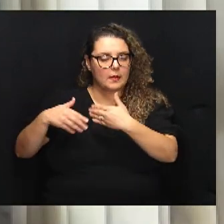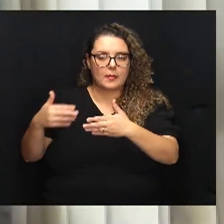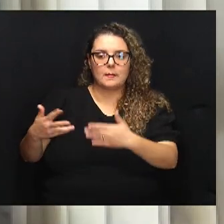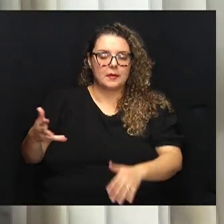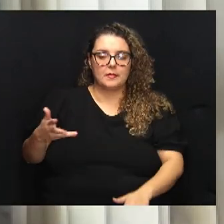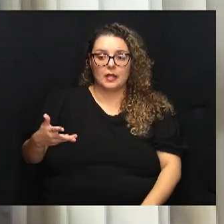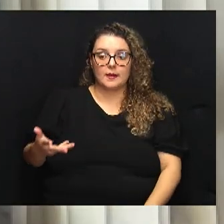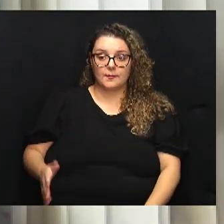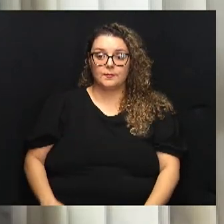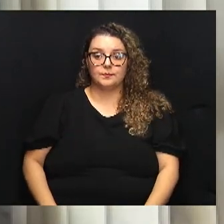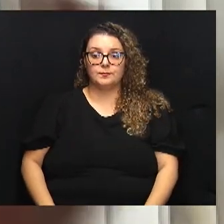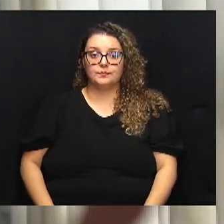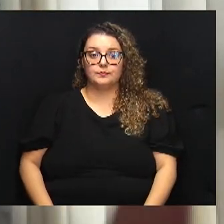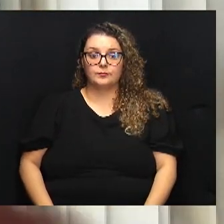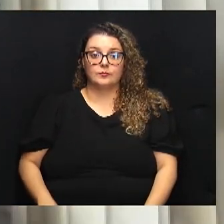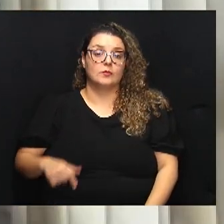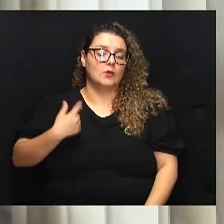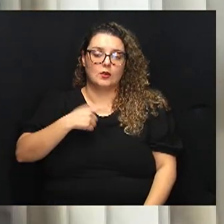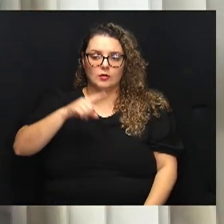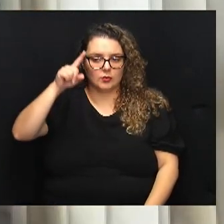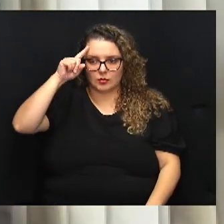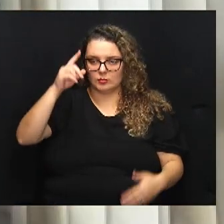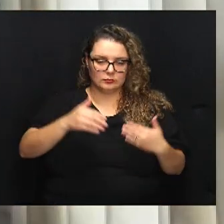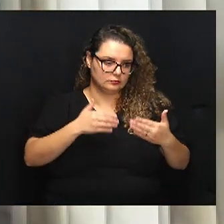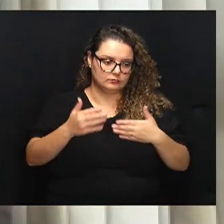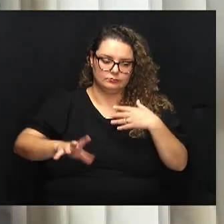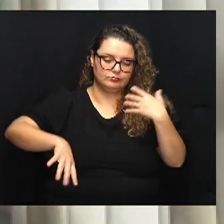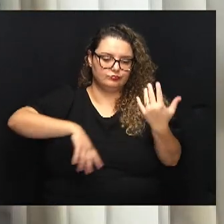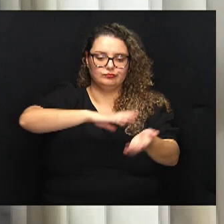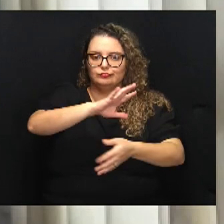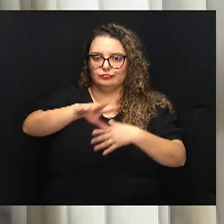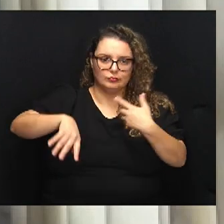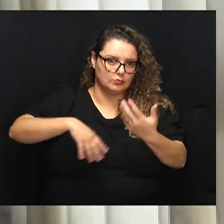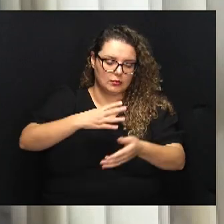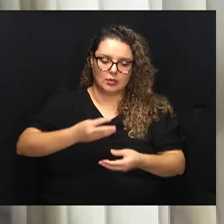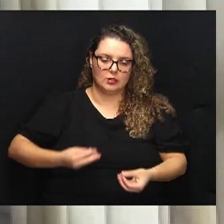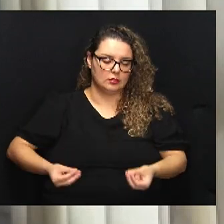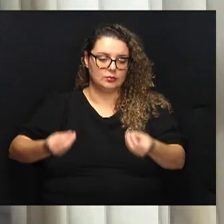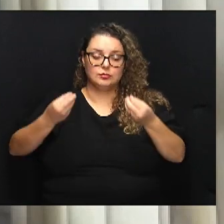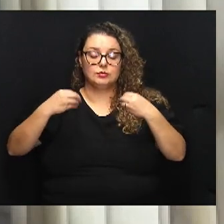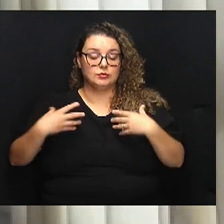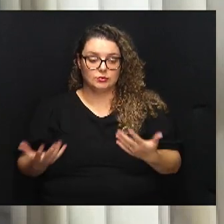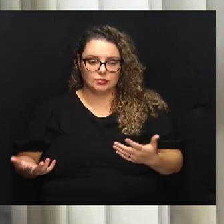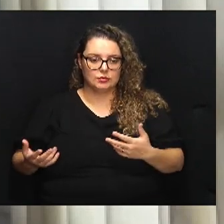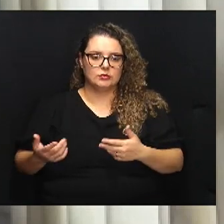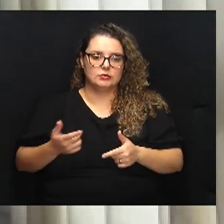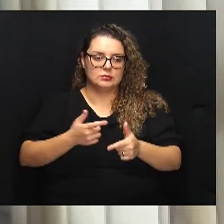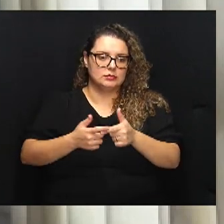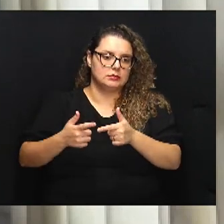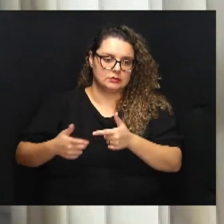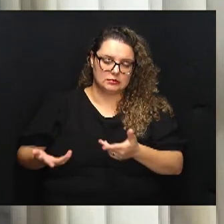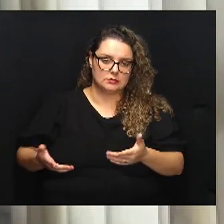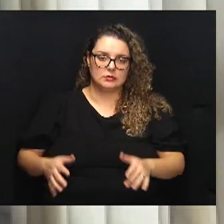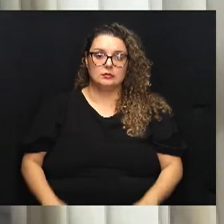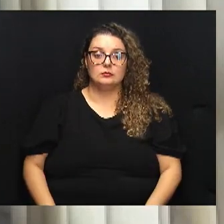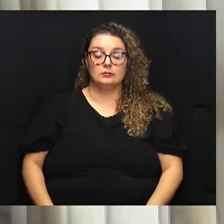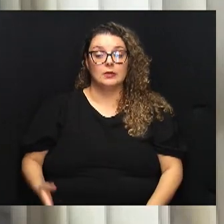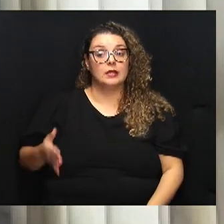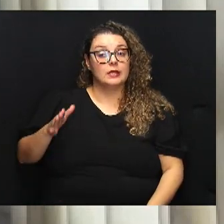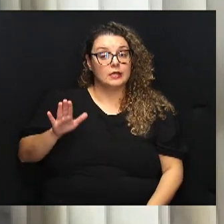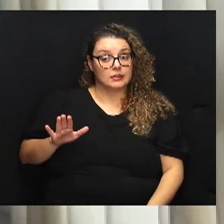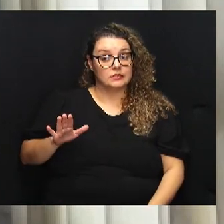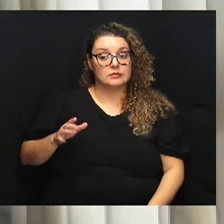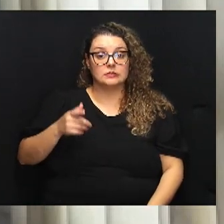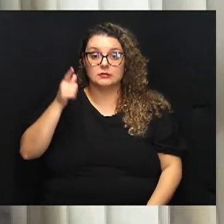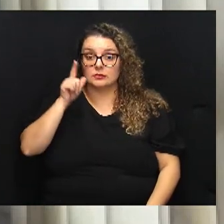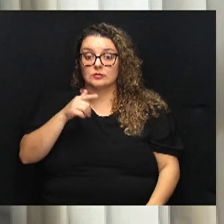né? O nosso cotidiano realmente acaba nos trazendo essa questão, mas se você não conseguir